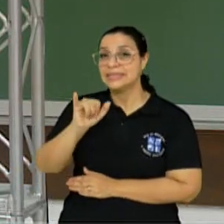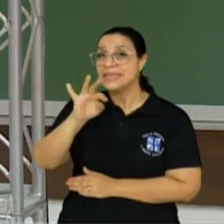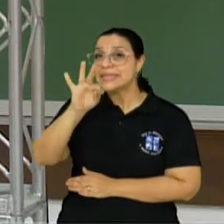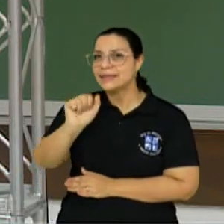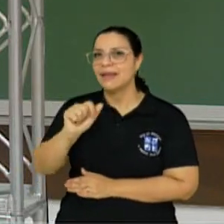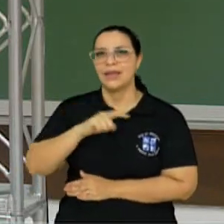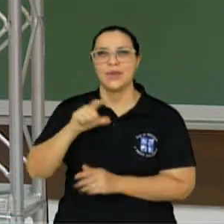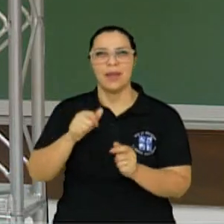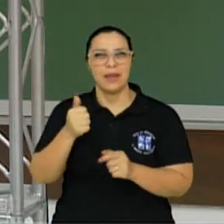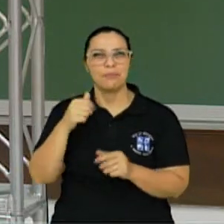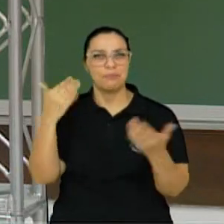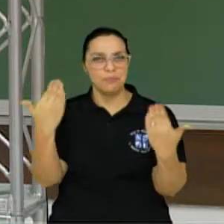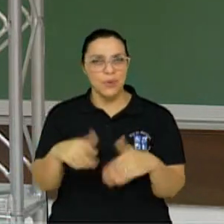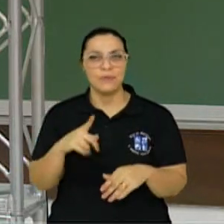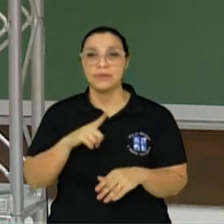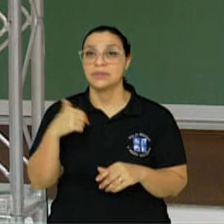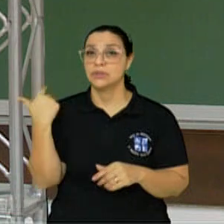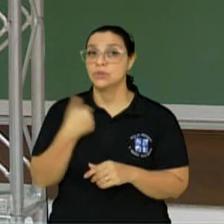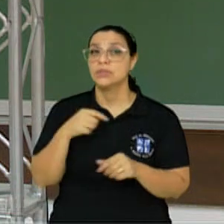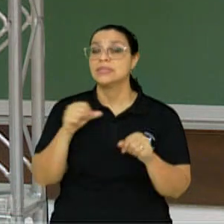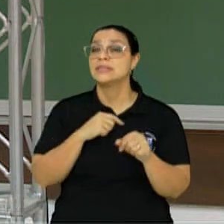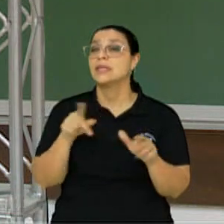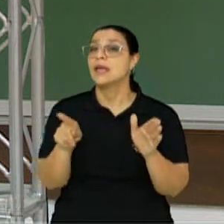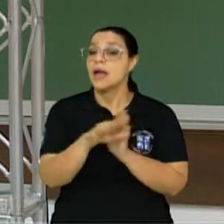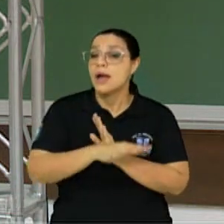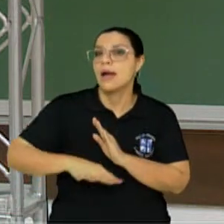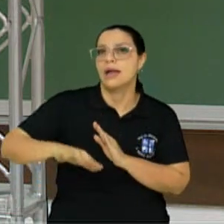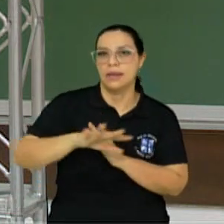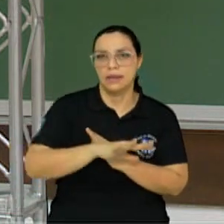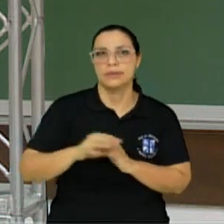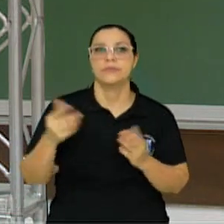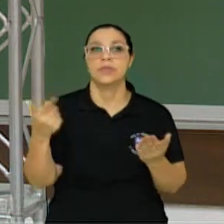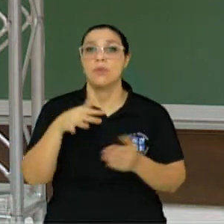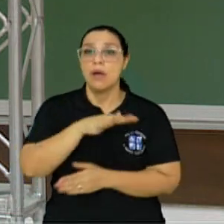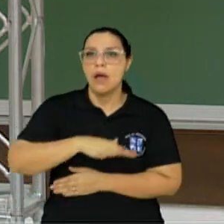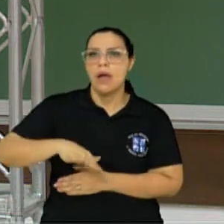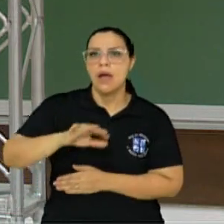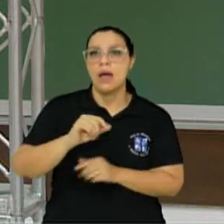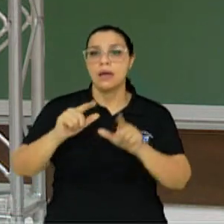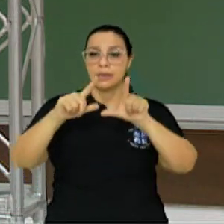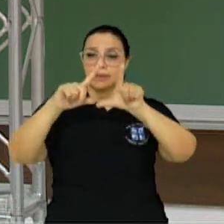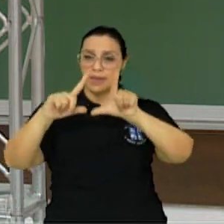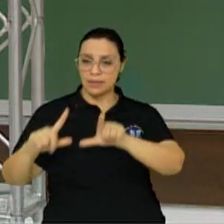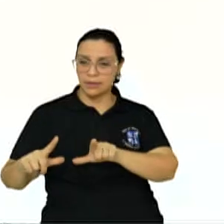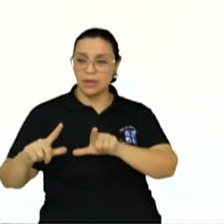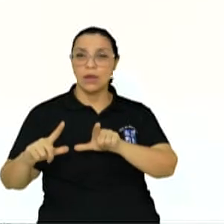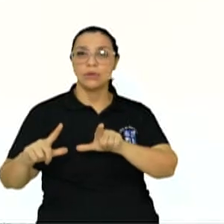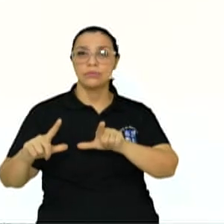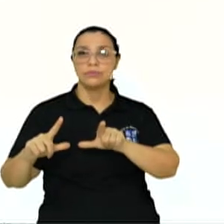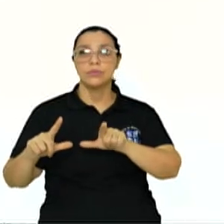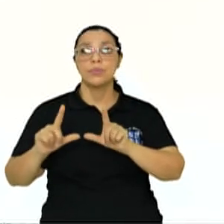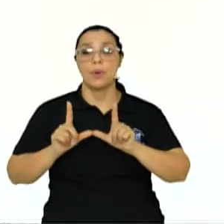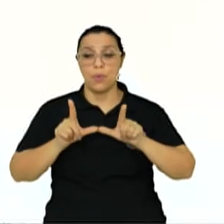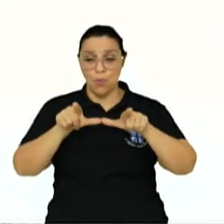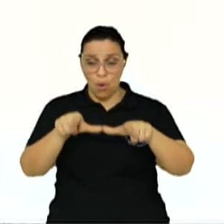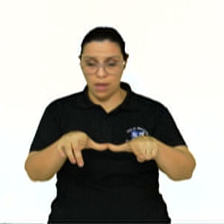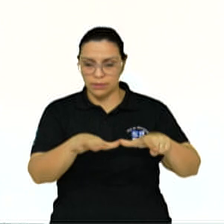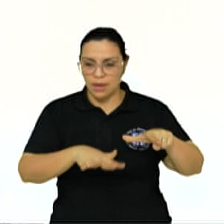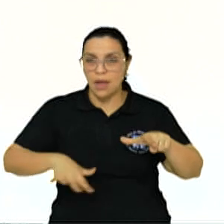nós temos também a aplicação de área. Então, a área lateral de uma pirâmide